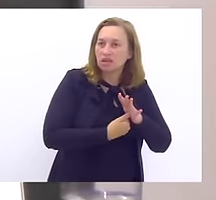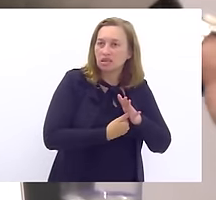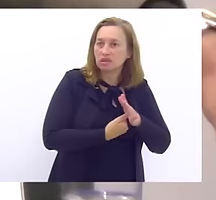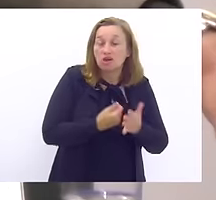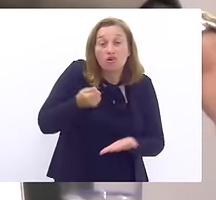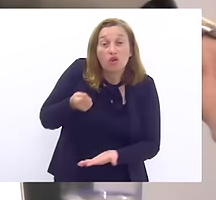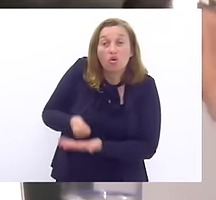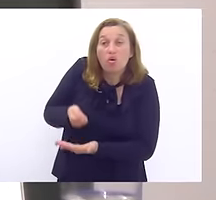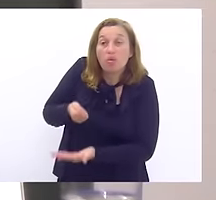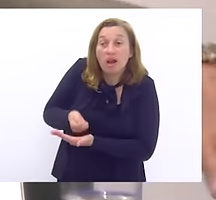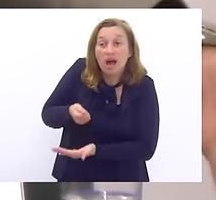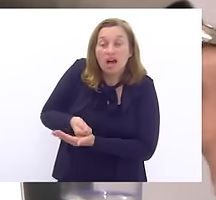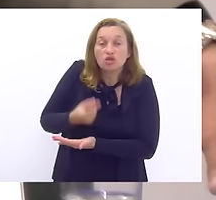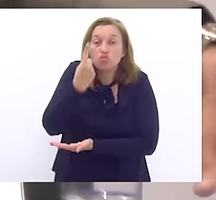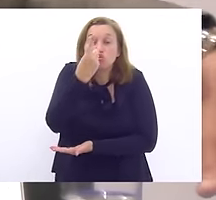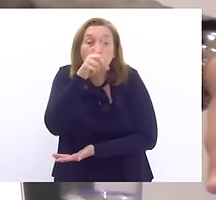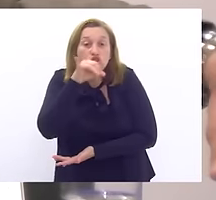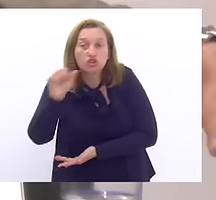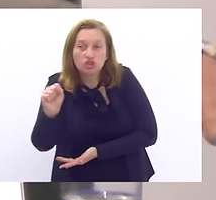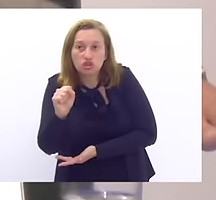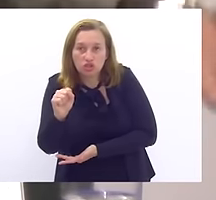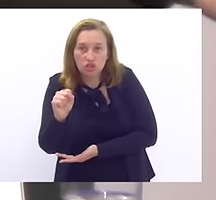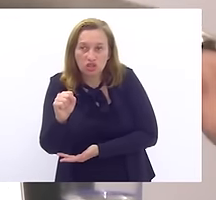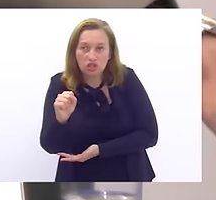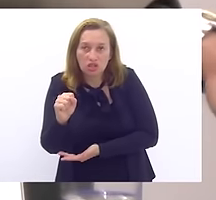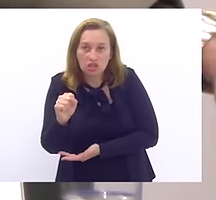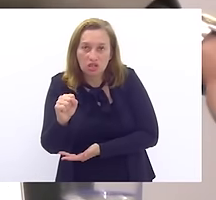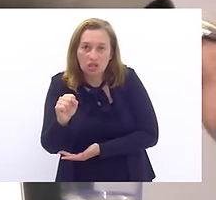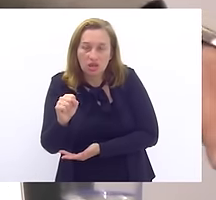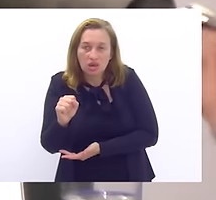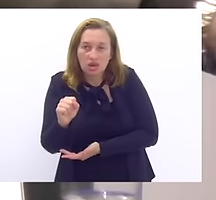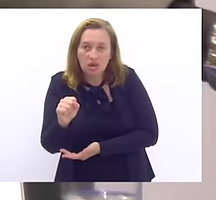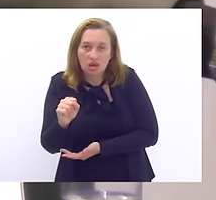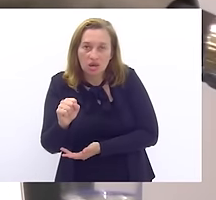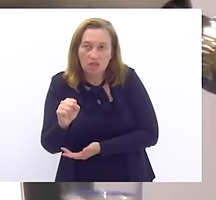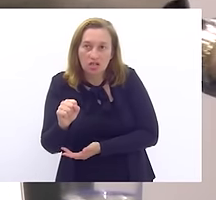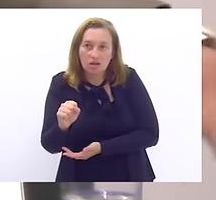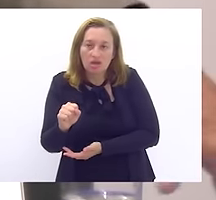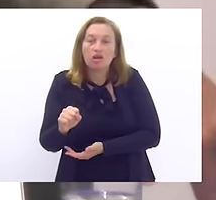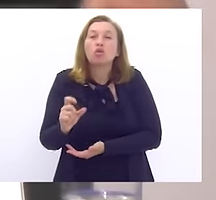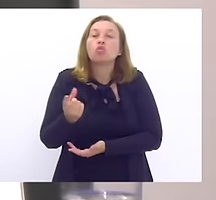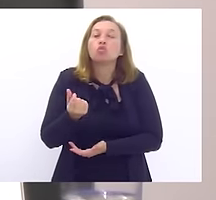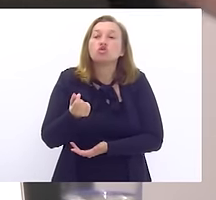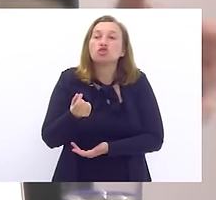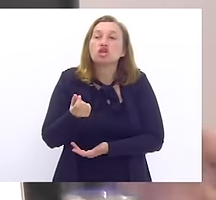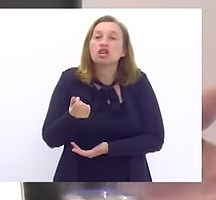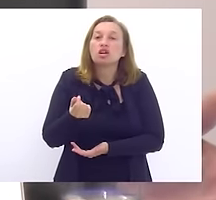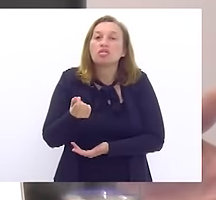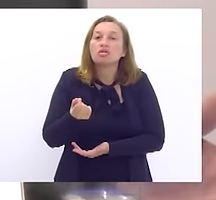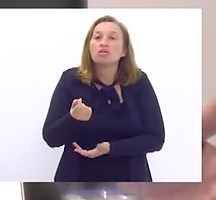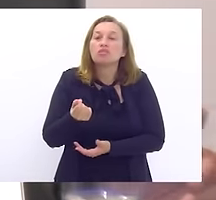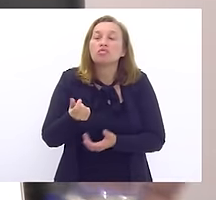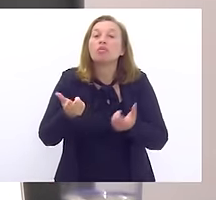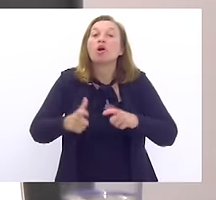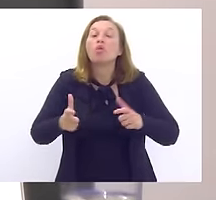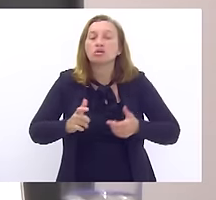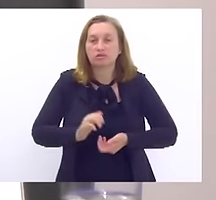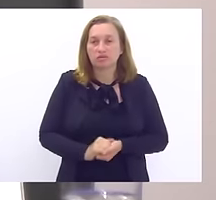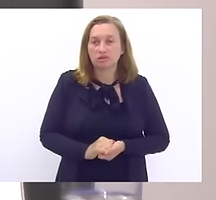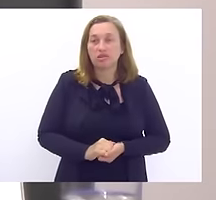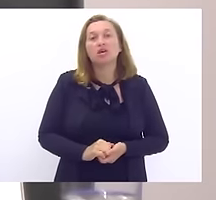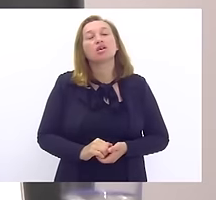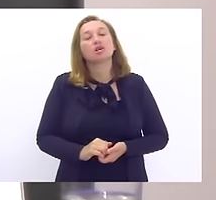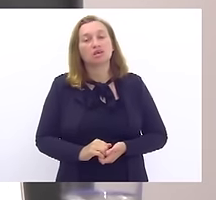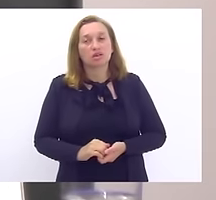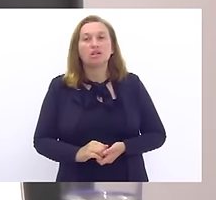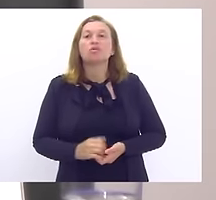foi cobrado com um dia de Recuperação é diária para onde foi isso alguém se beneficiou com isso então pedir